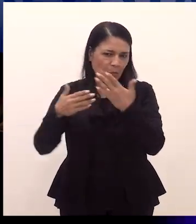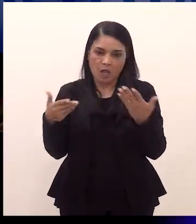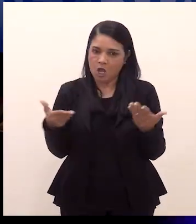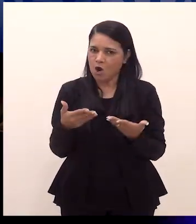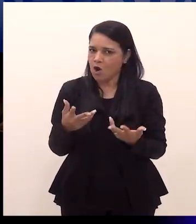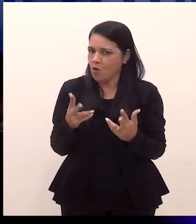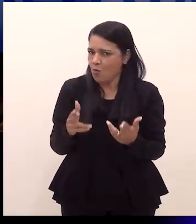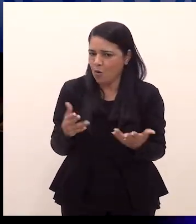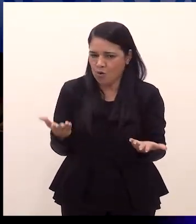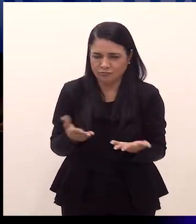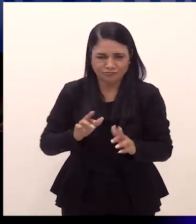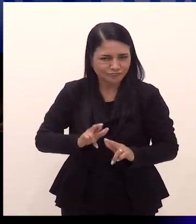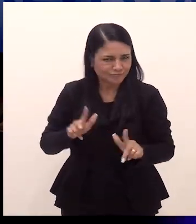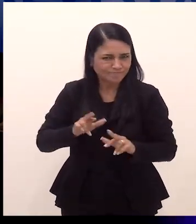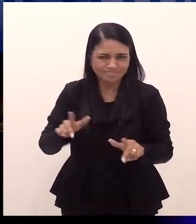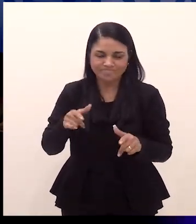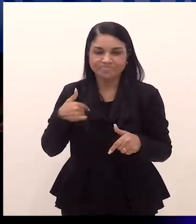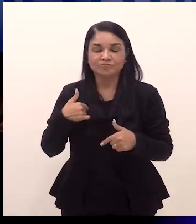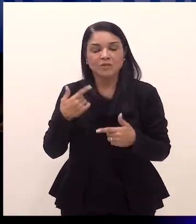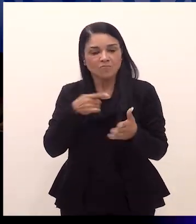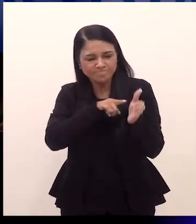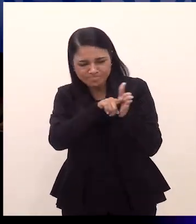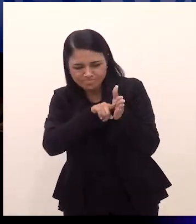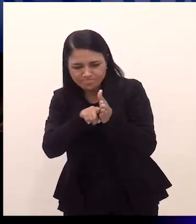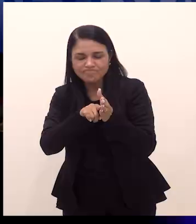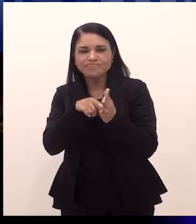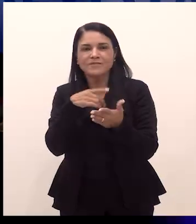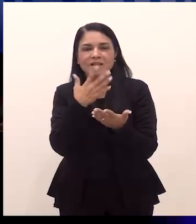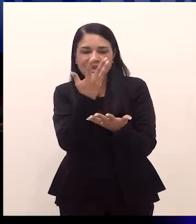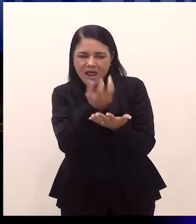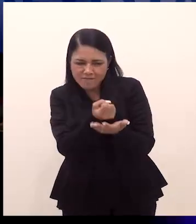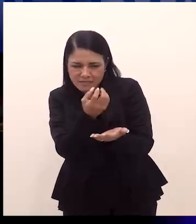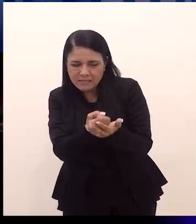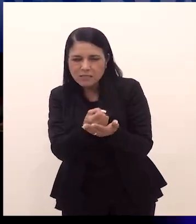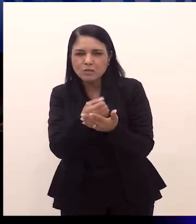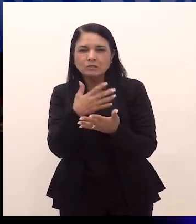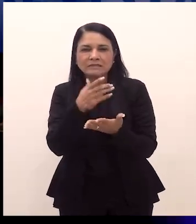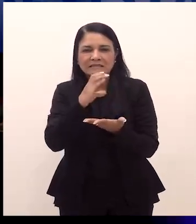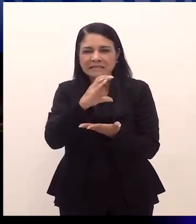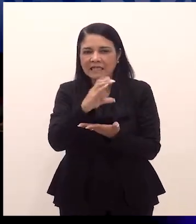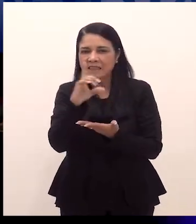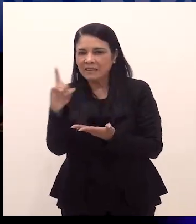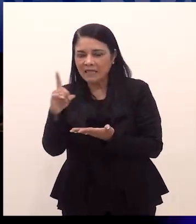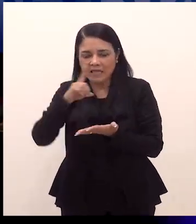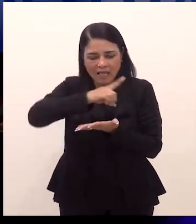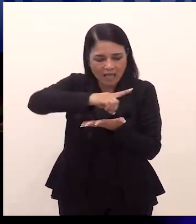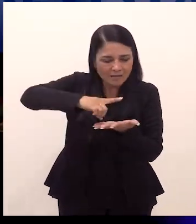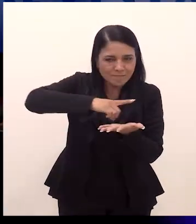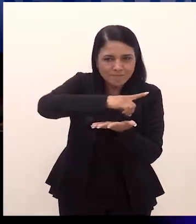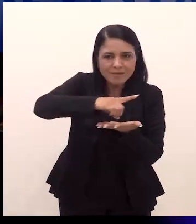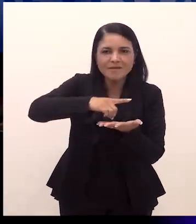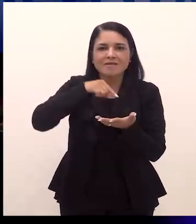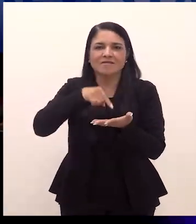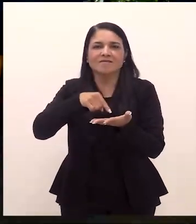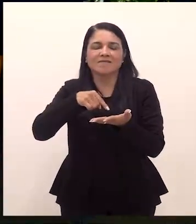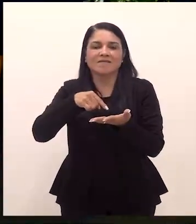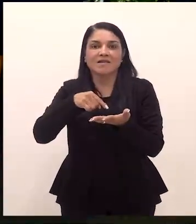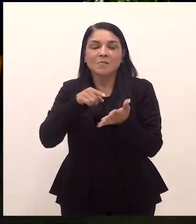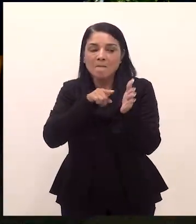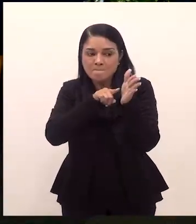assim... O que é hoje, né? Que a gente tem hoje. Então, eu tive que correr muito atrás das gravações, dos CDs, dos LPs, dos vinis. Era uma